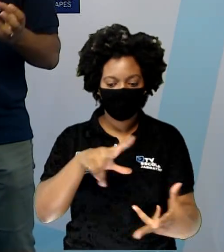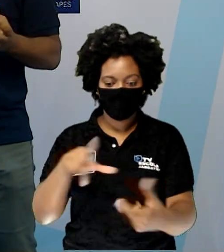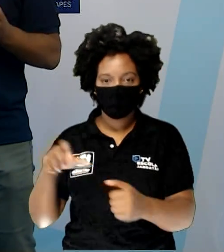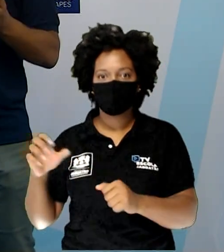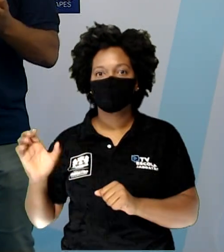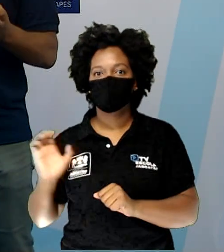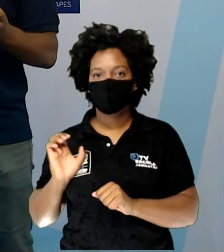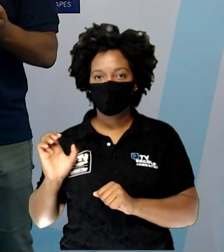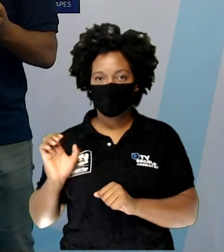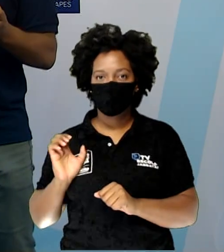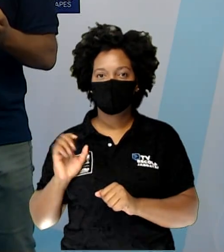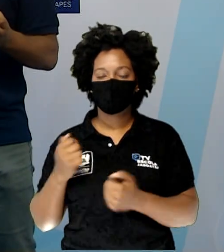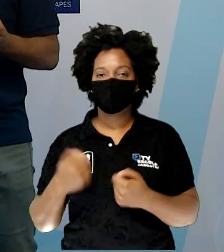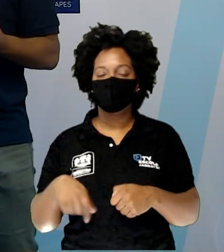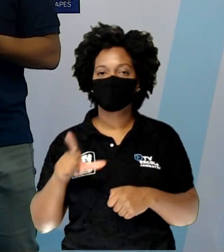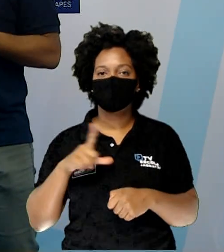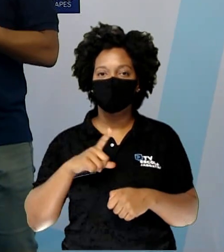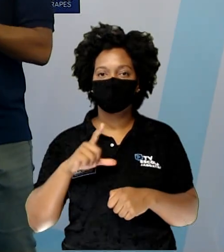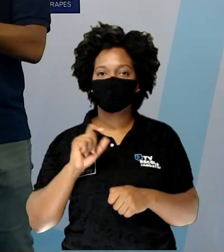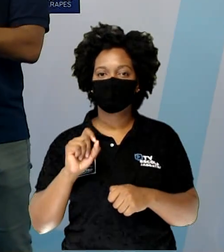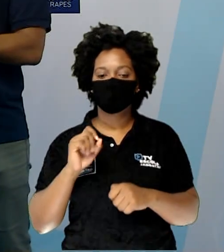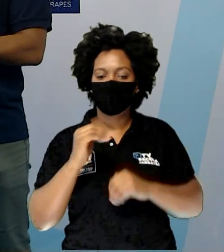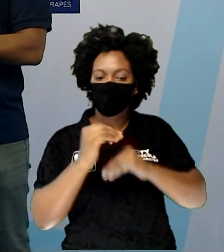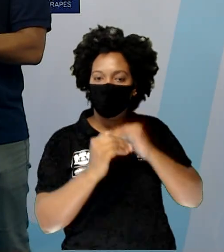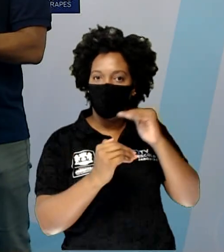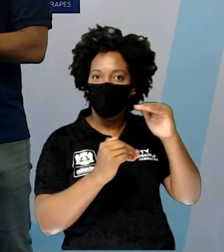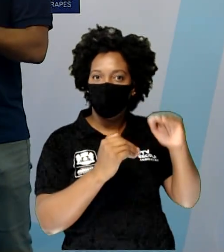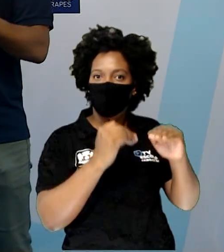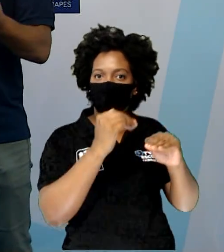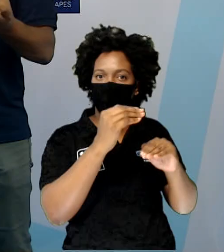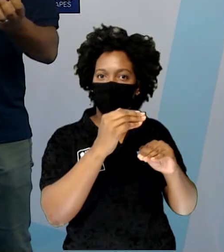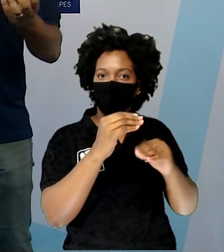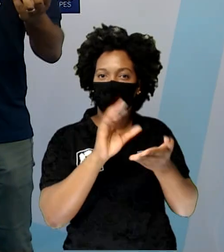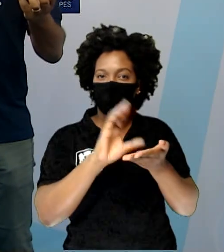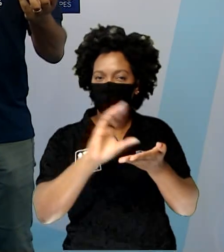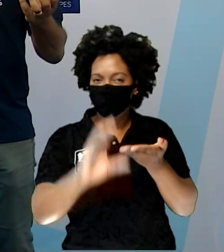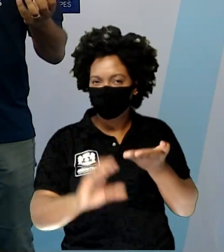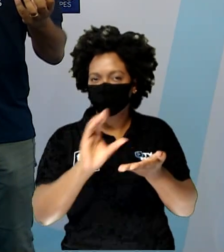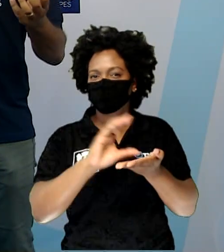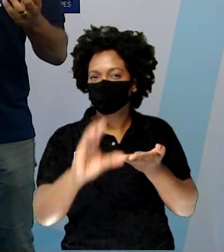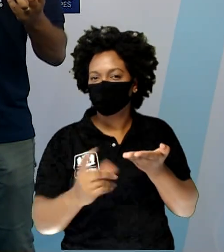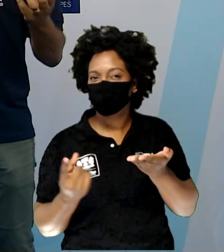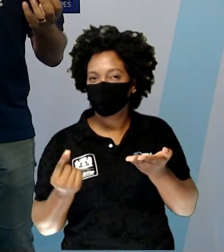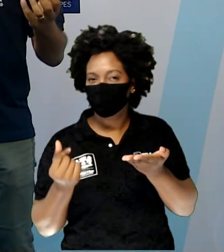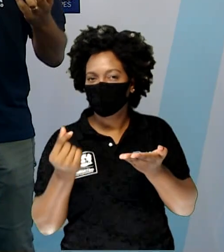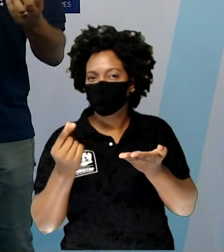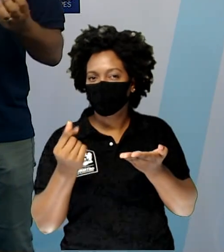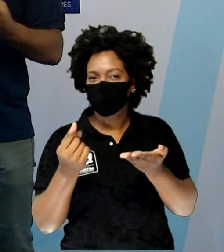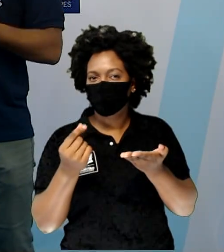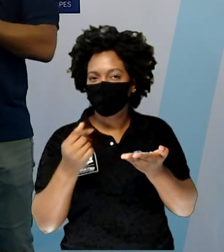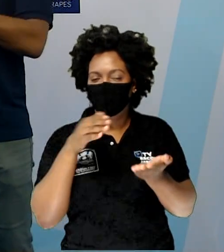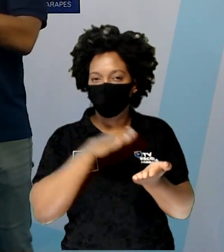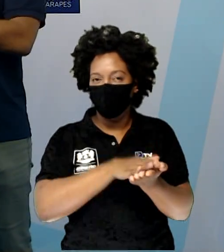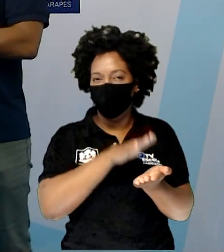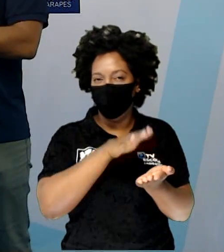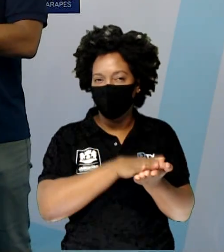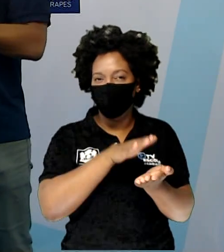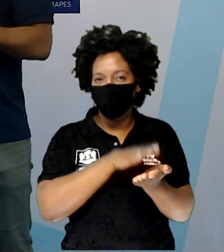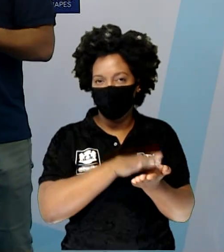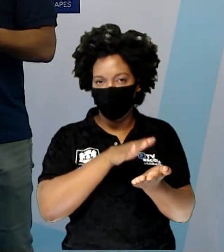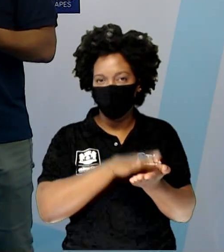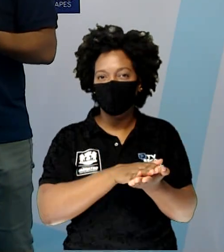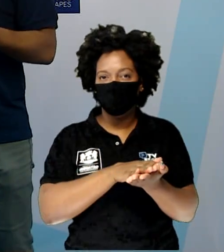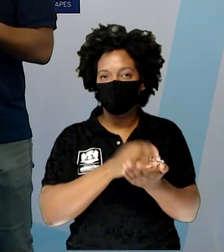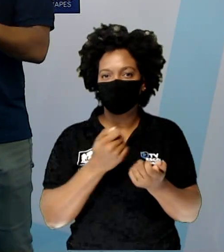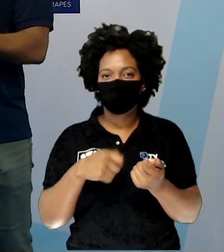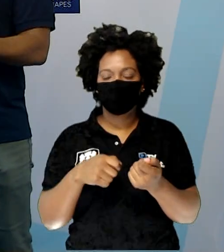ricos, eles precisam ter esse grau de investimento, onde todo o capital que é investido nesses países